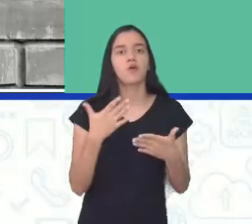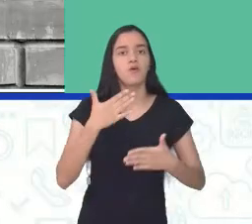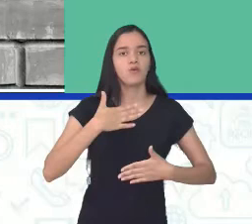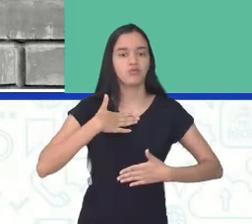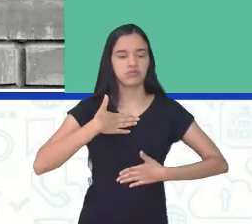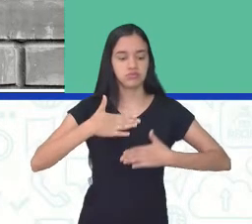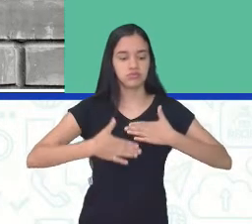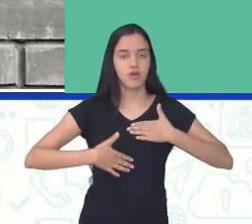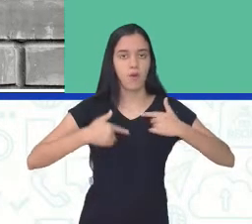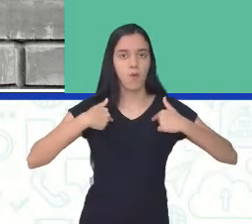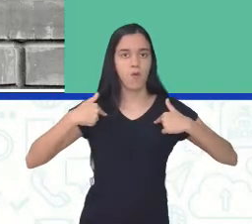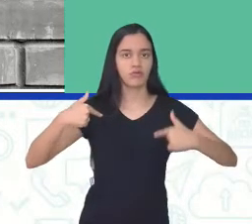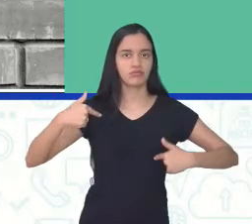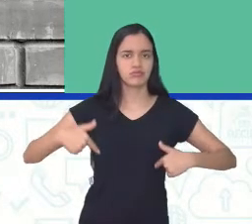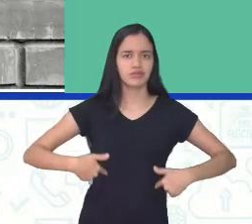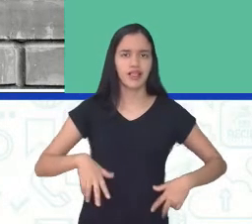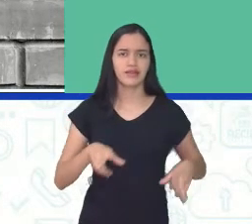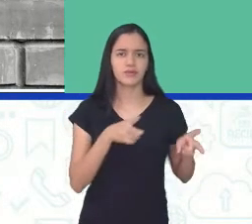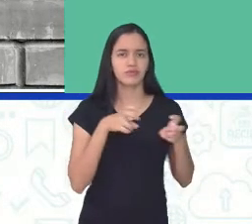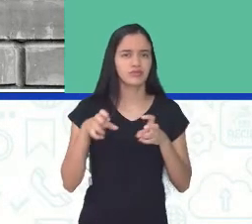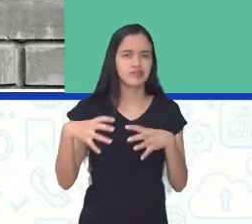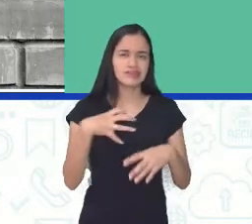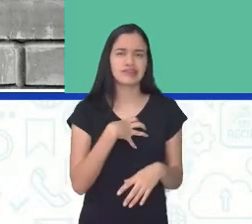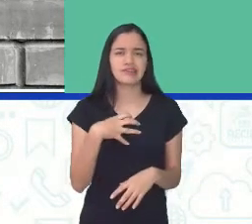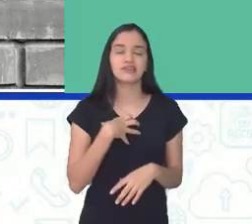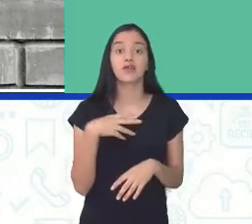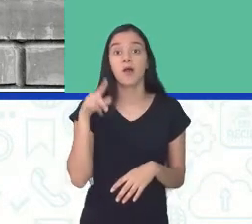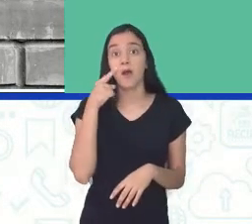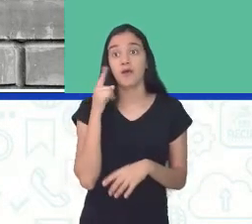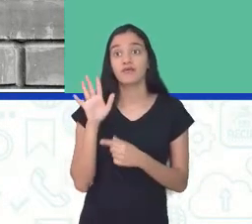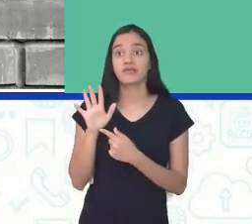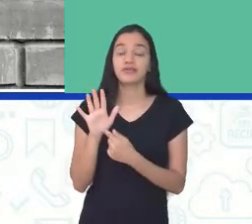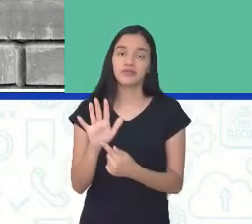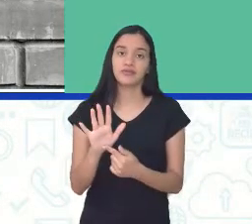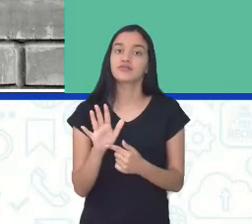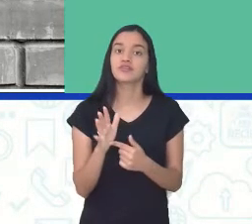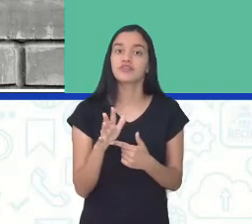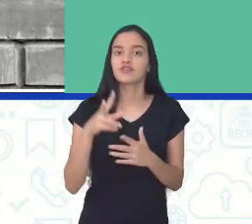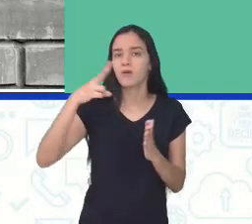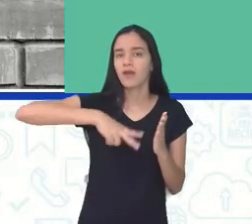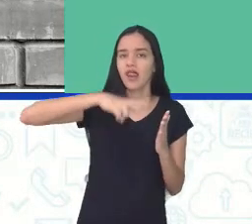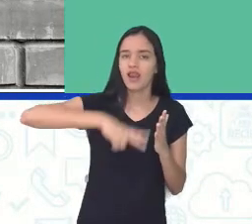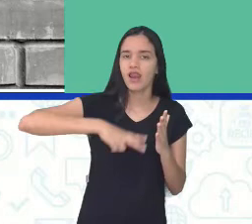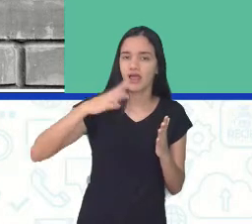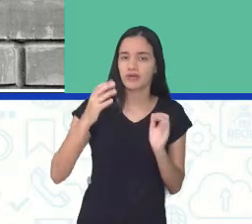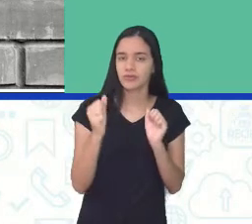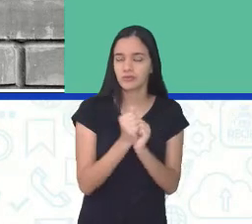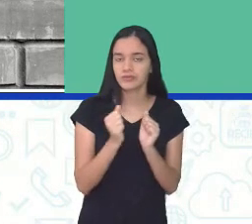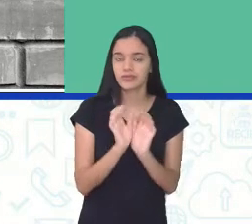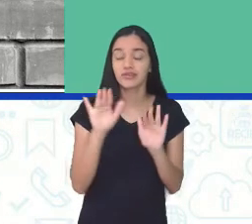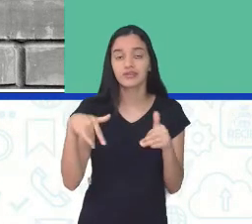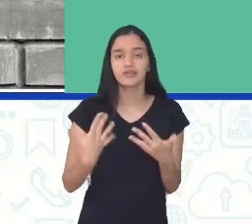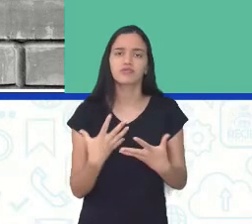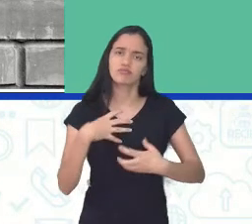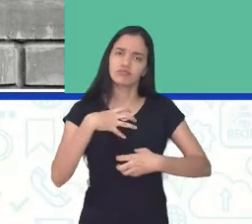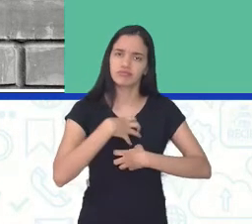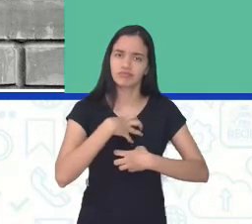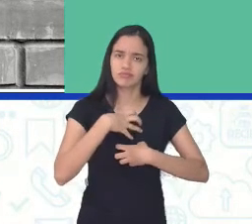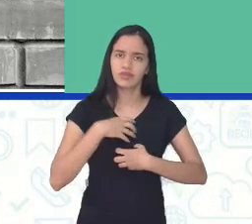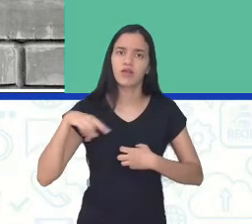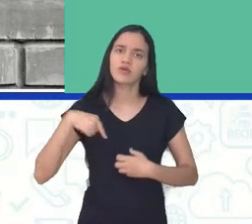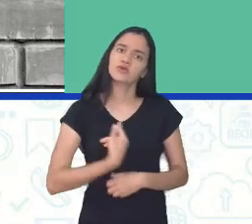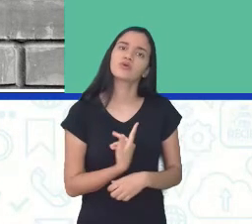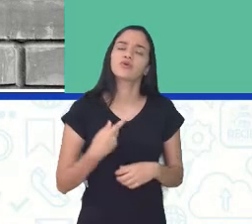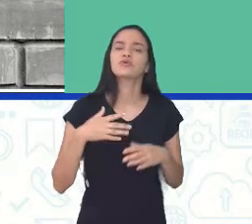dos sentidos, eles estão aí, olha. Veja o que eu trouxe para vocês. Vamos ler comigo? Por meio dos sentidos, o